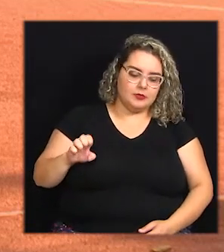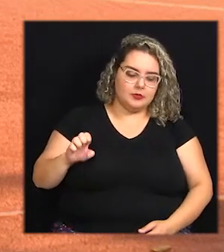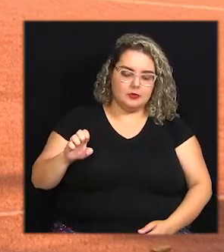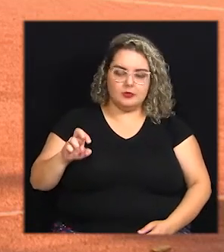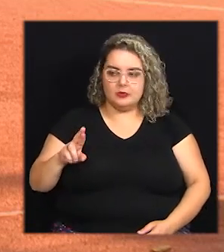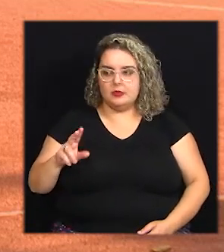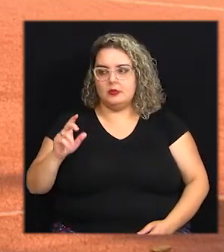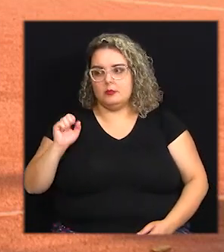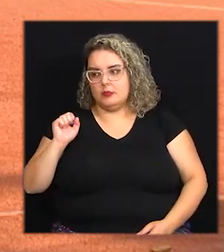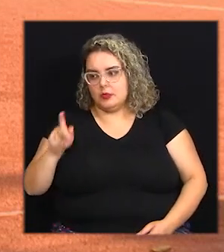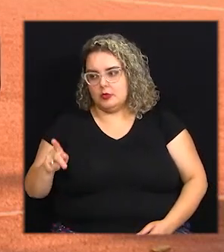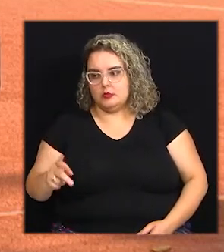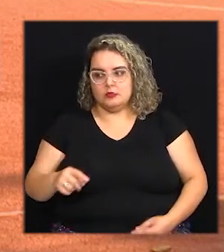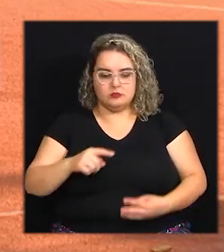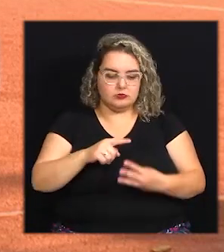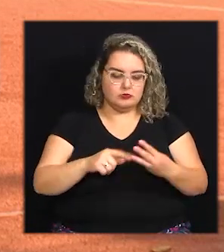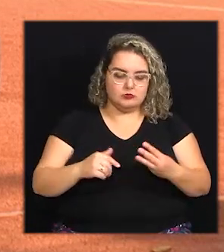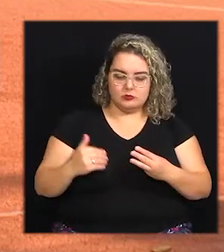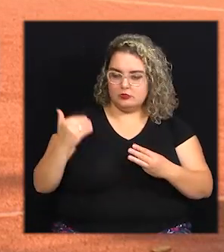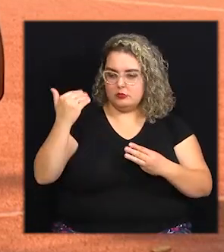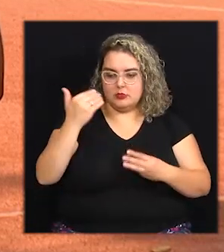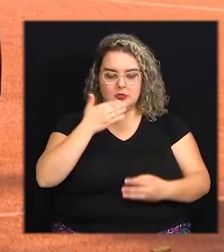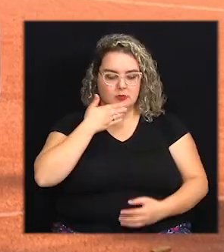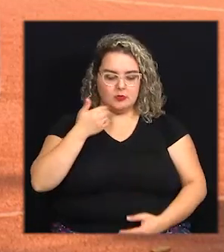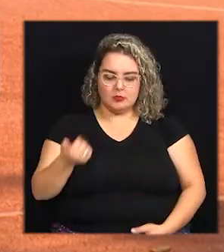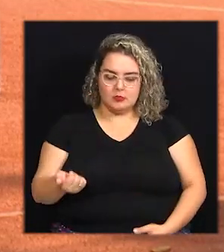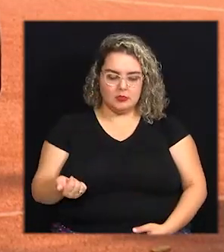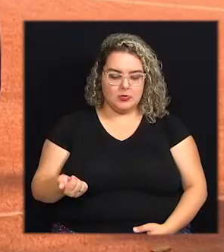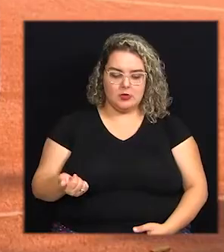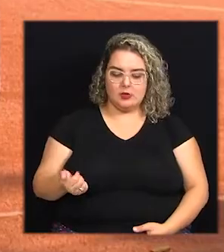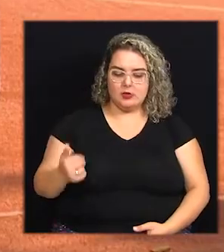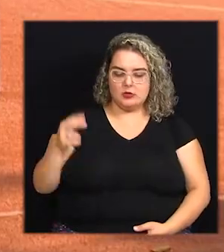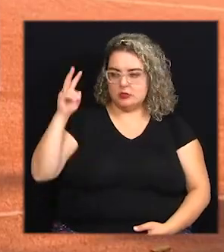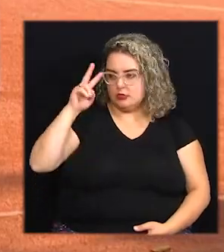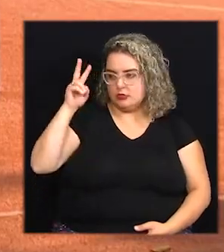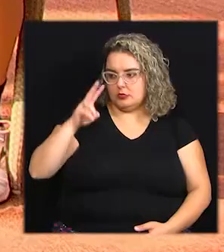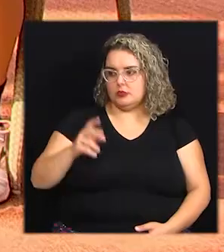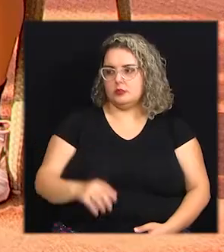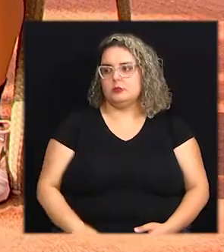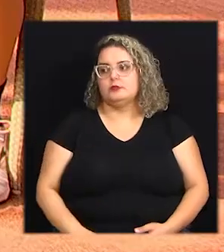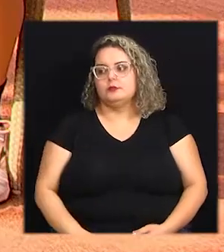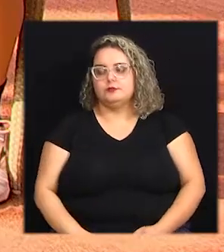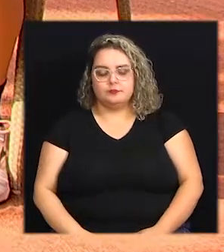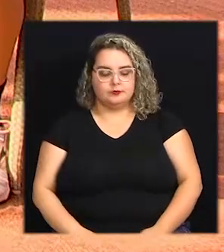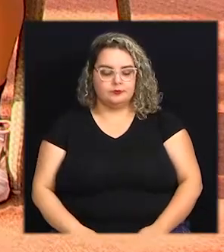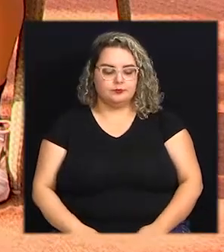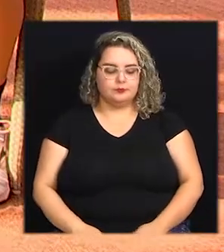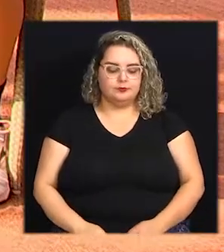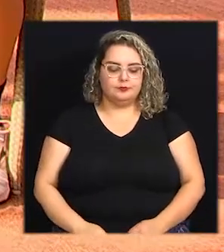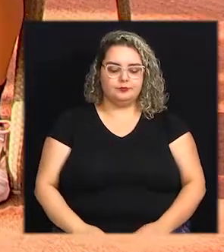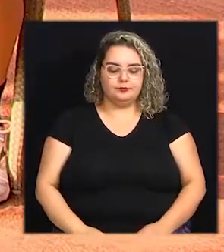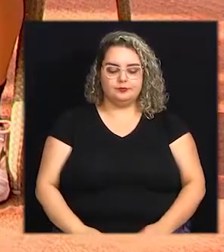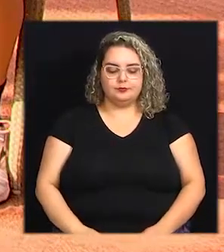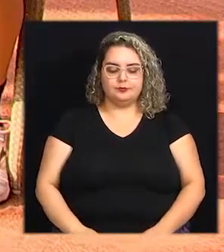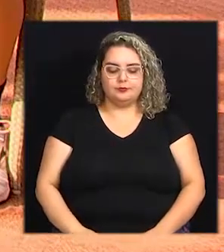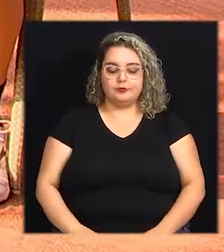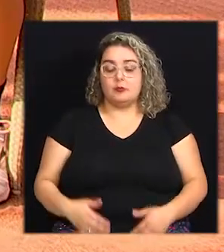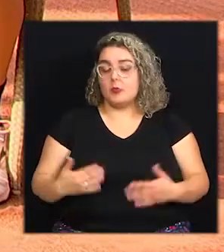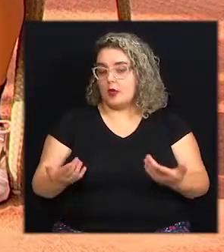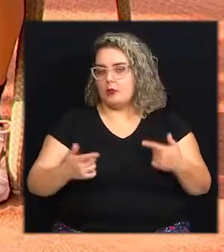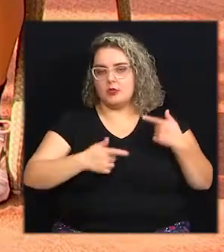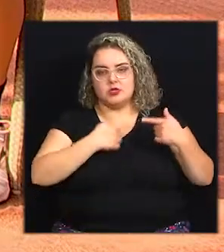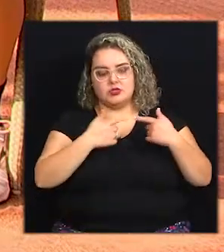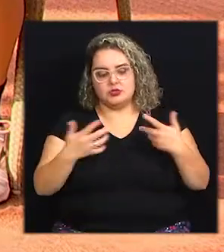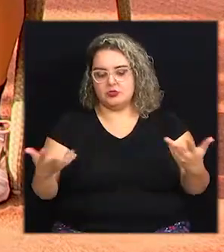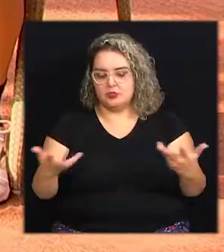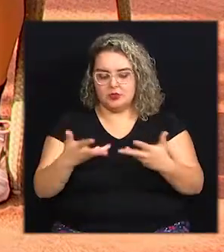é uma geração que tem os três maiores, né? Na minha opinião, da história, que é o Djokovic, o Nadal e o Federer. E, cara, é uma